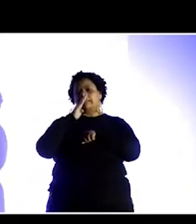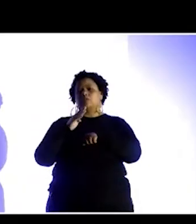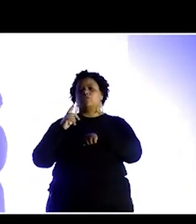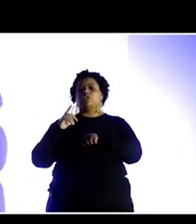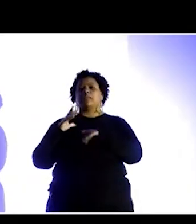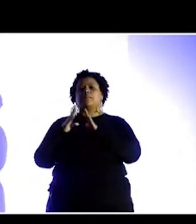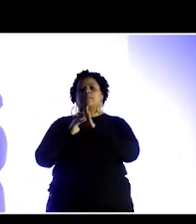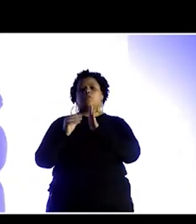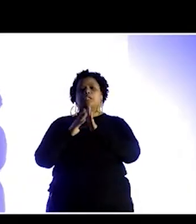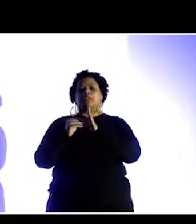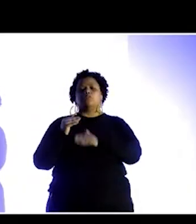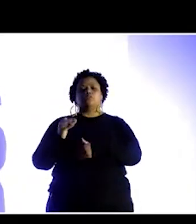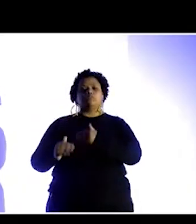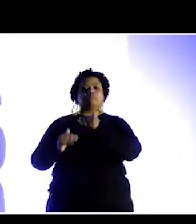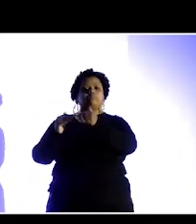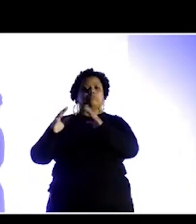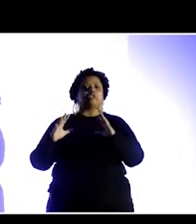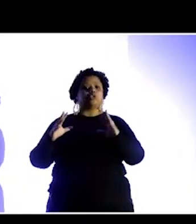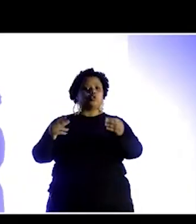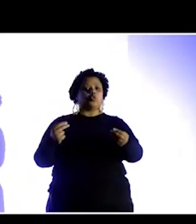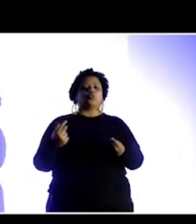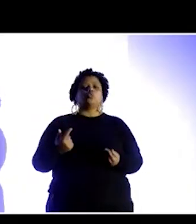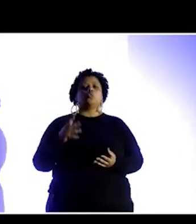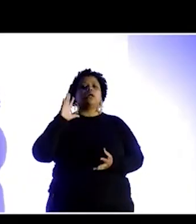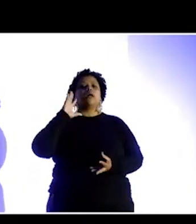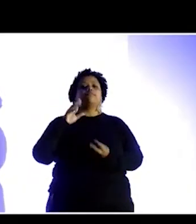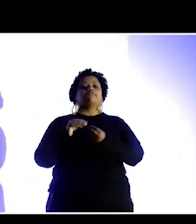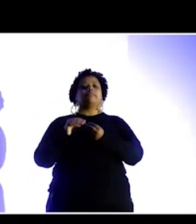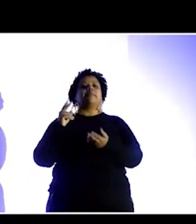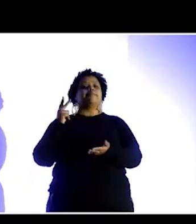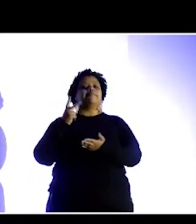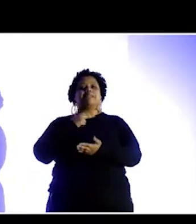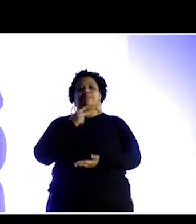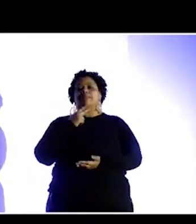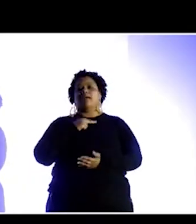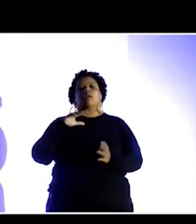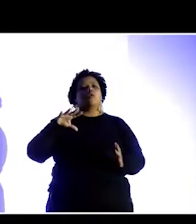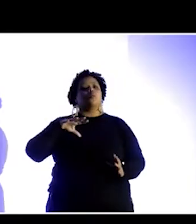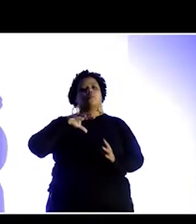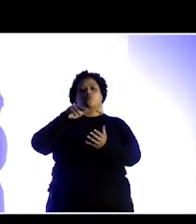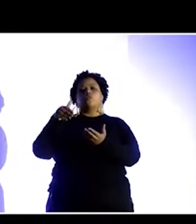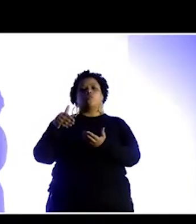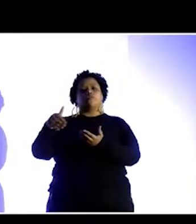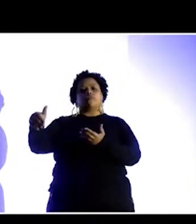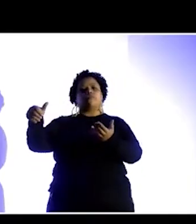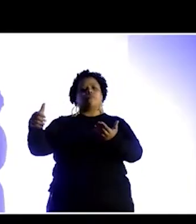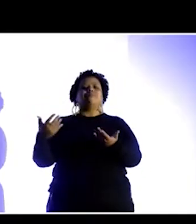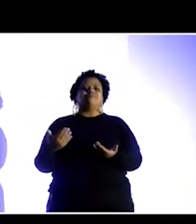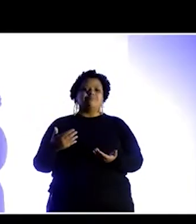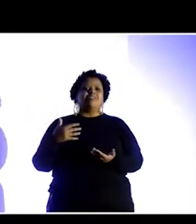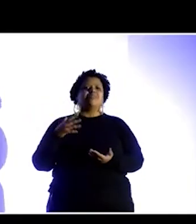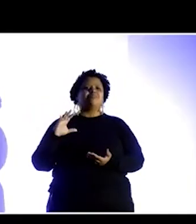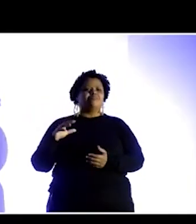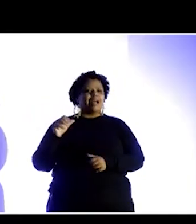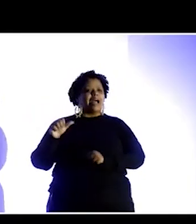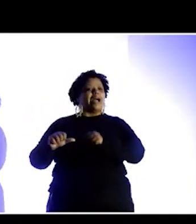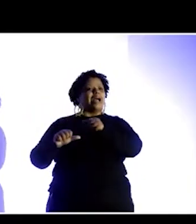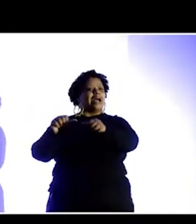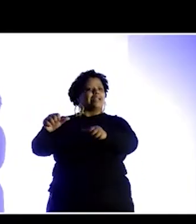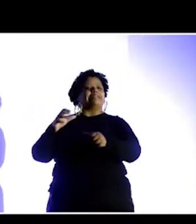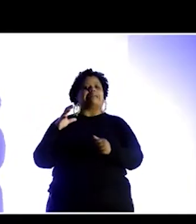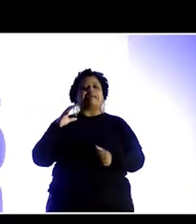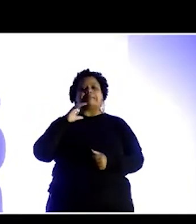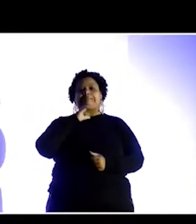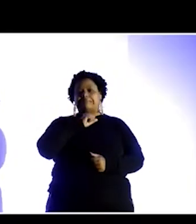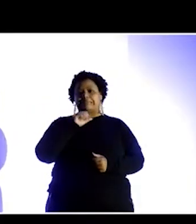desenvolvem modelos, e todos eles chegam na mesma conclusão, né, ou seja, o nosso clima está mudando, está aquecendo, e aqui a